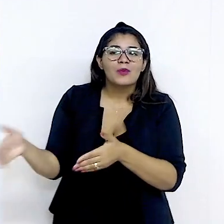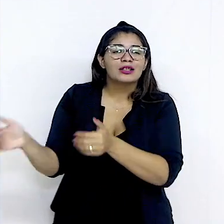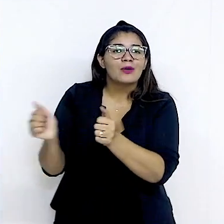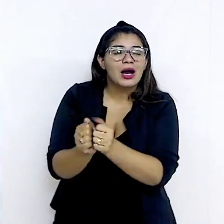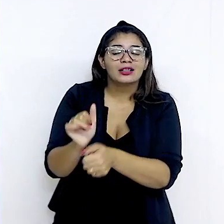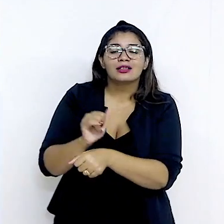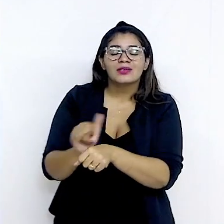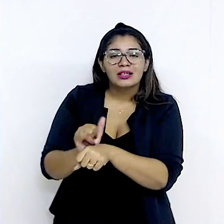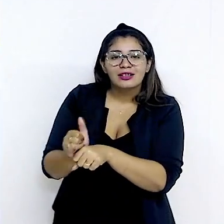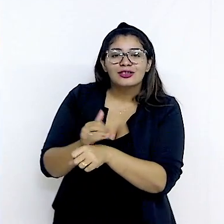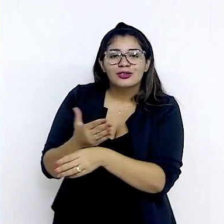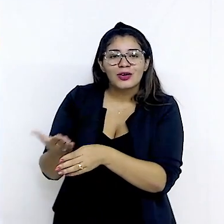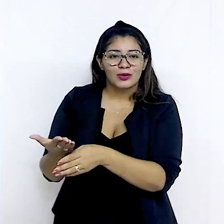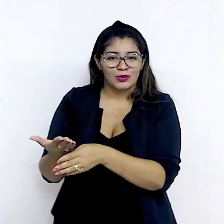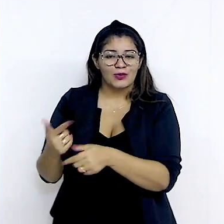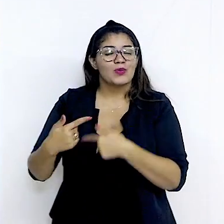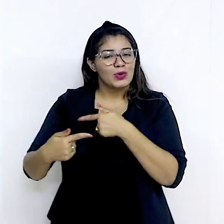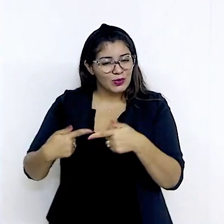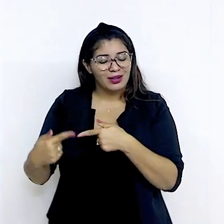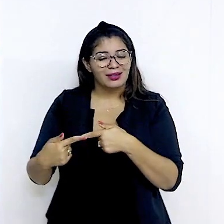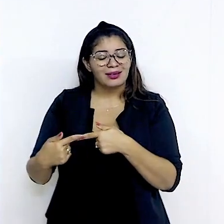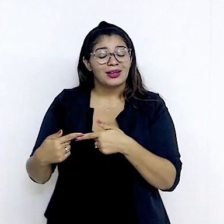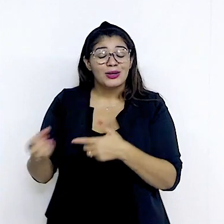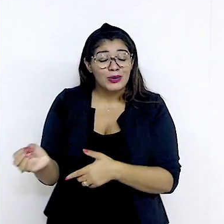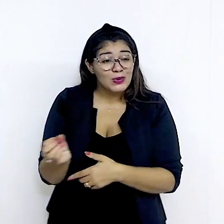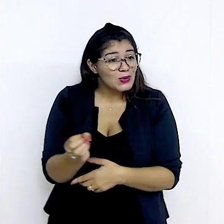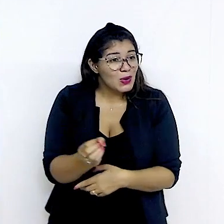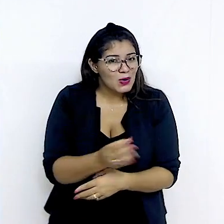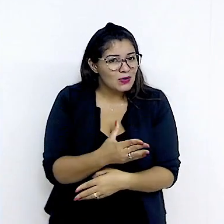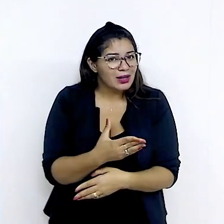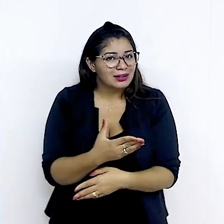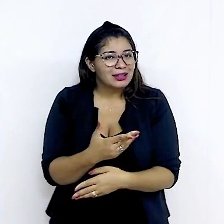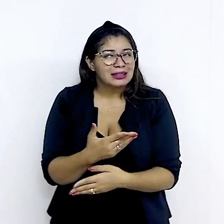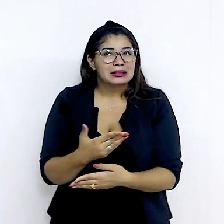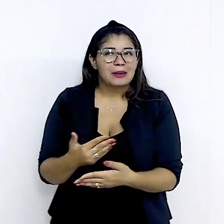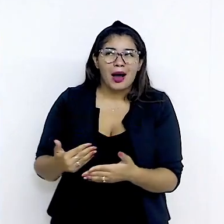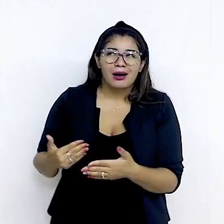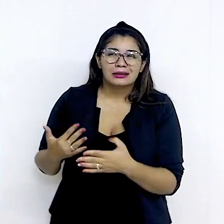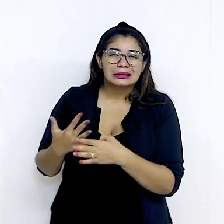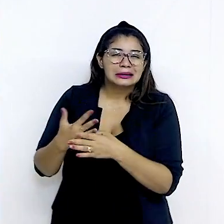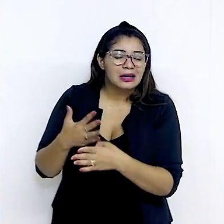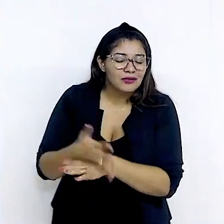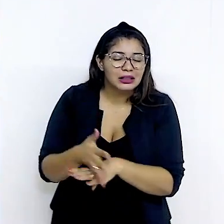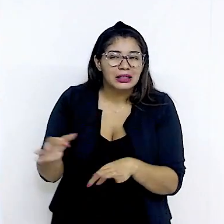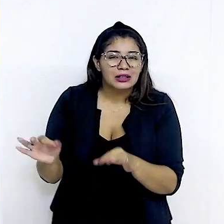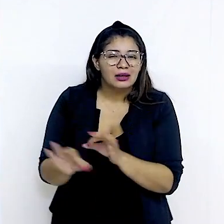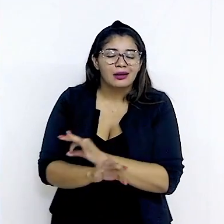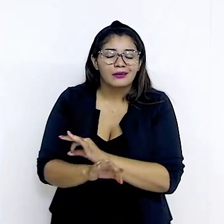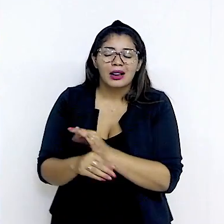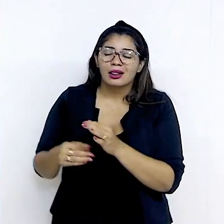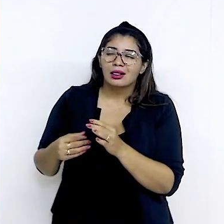parceria estratégica estabelecida no nível político. E novo patamar, já entrando para finalizar aqui a minha